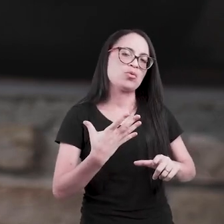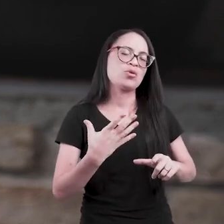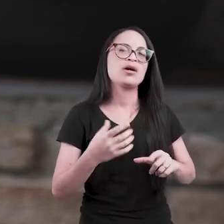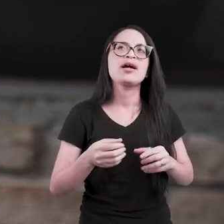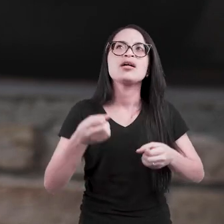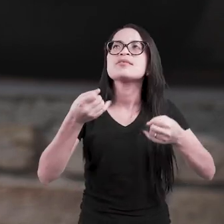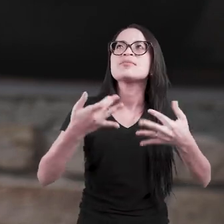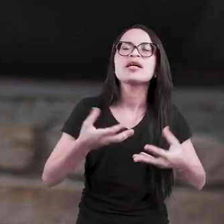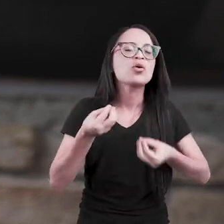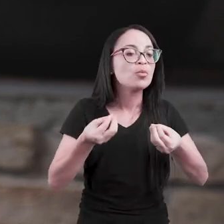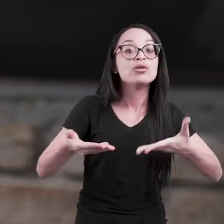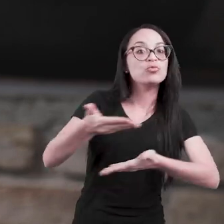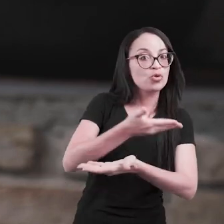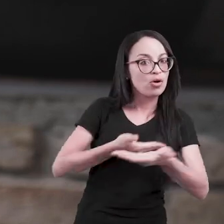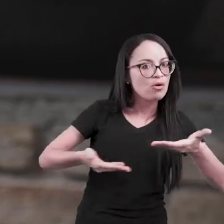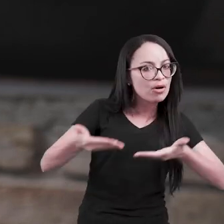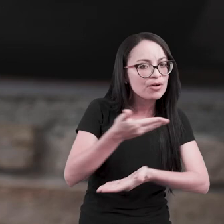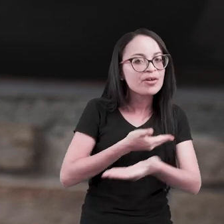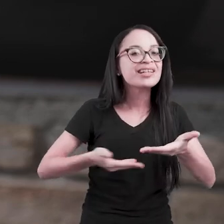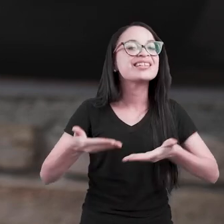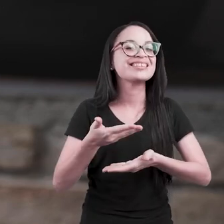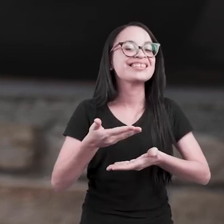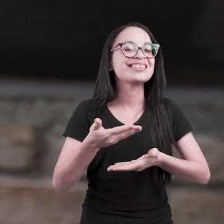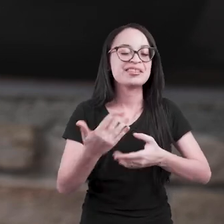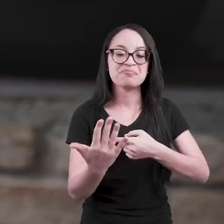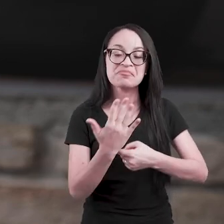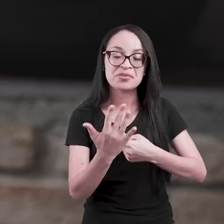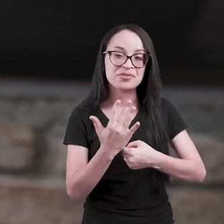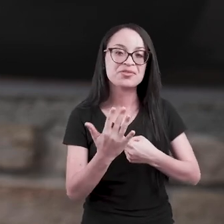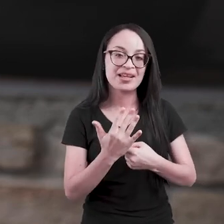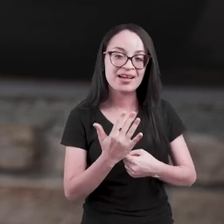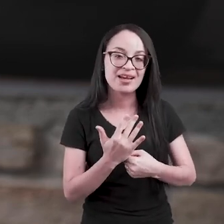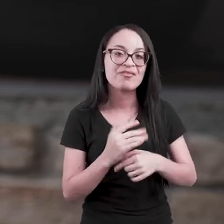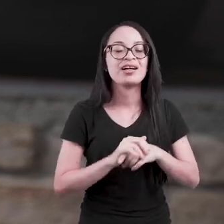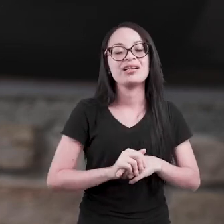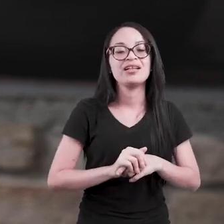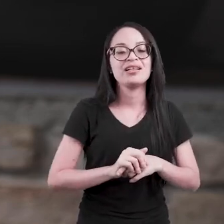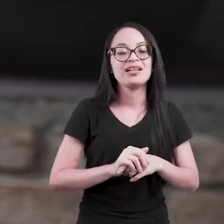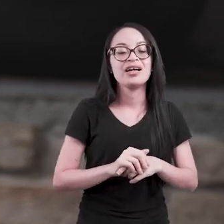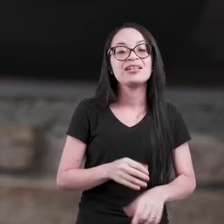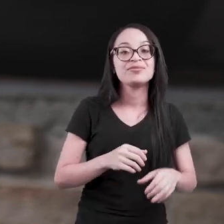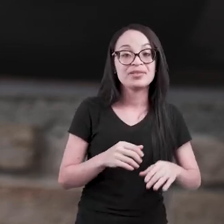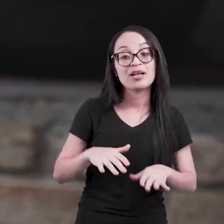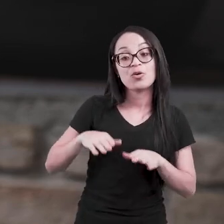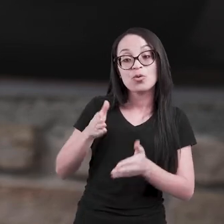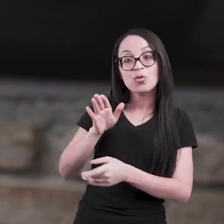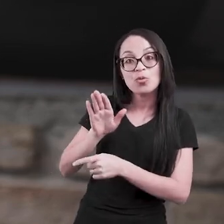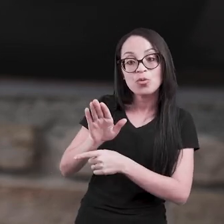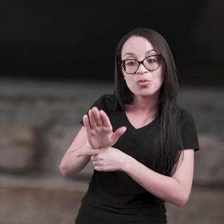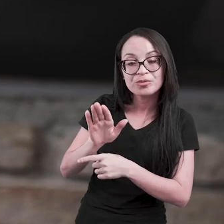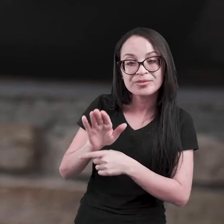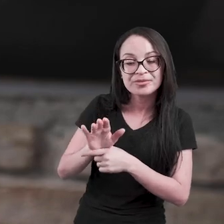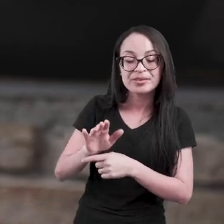uma troca delas comigo, E ele, as maiores cuidavam de Maciela e